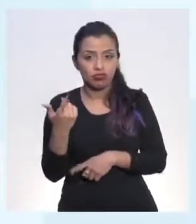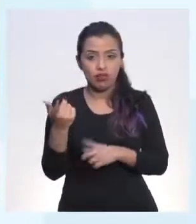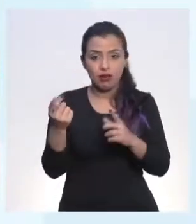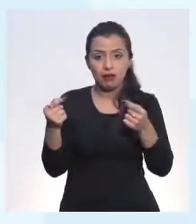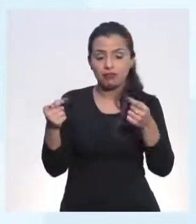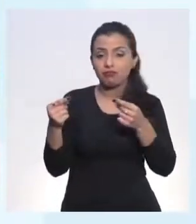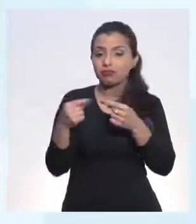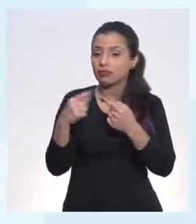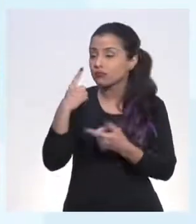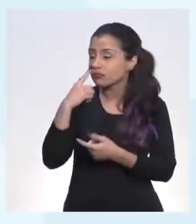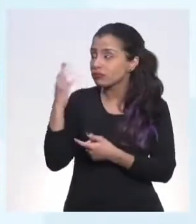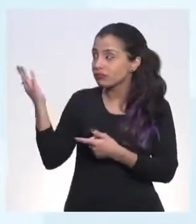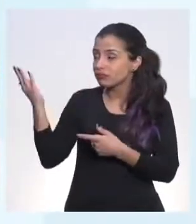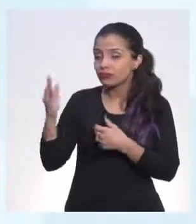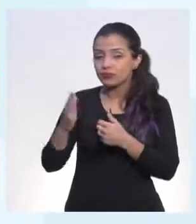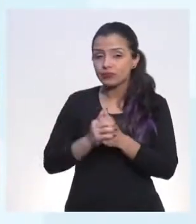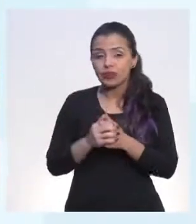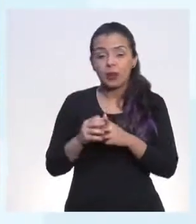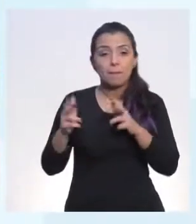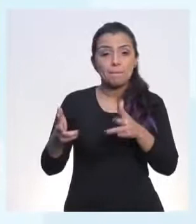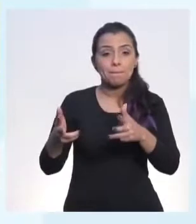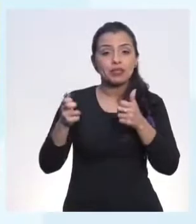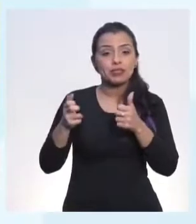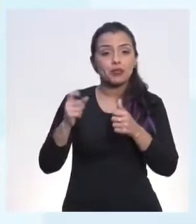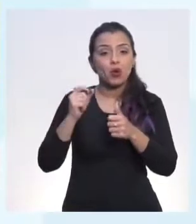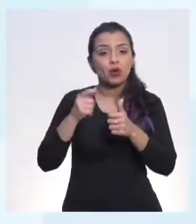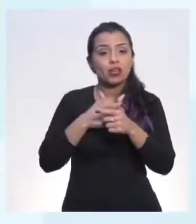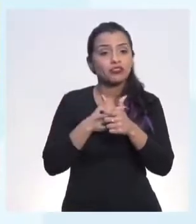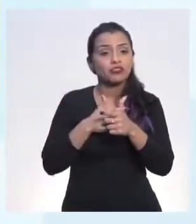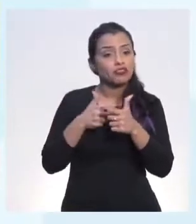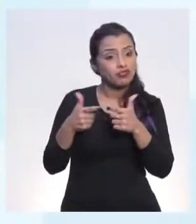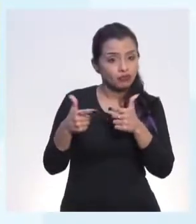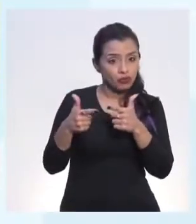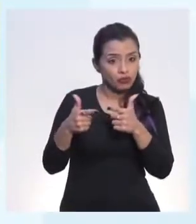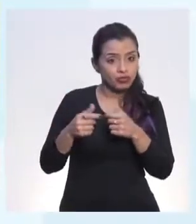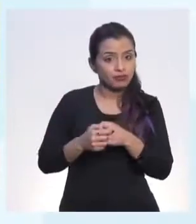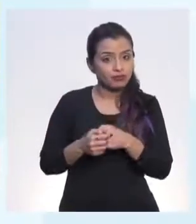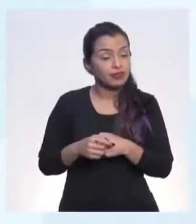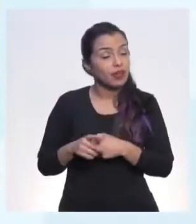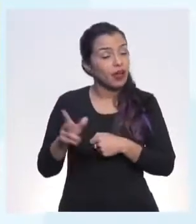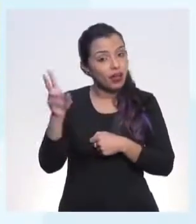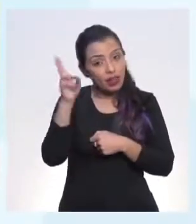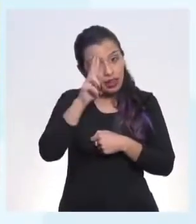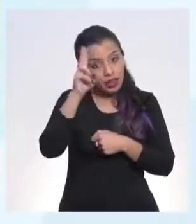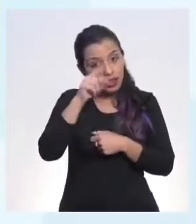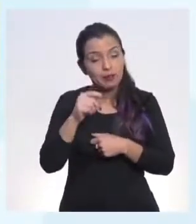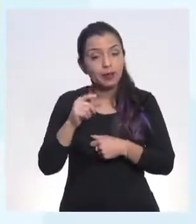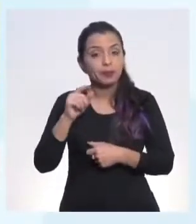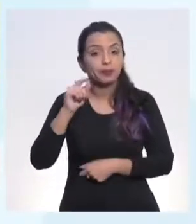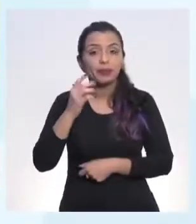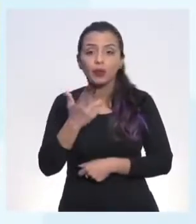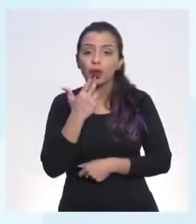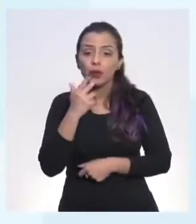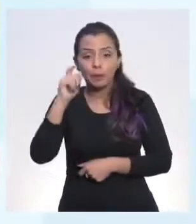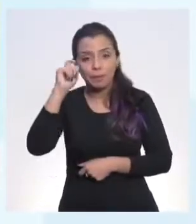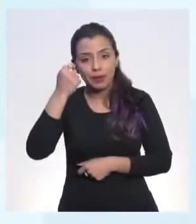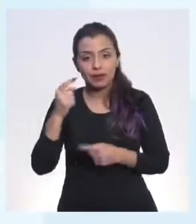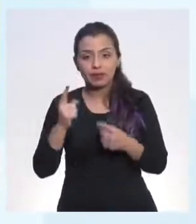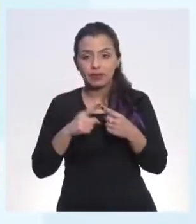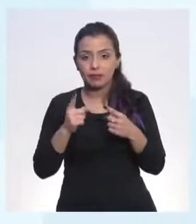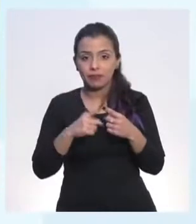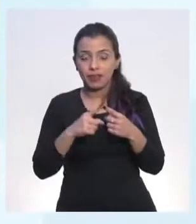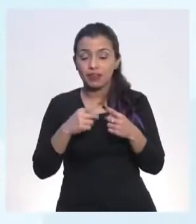missão. Então, é identificar divisores. Eu tenho 24 pretas, 12 verdes